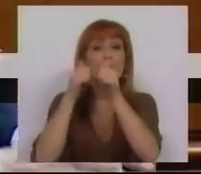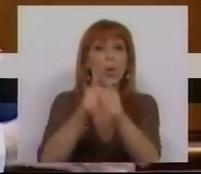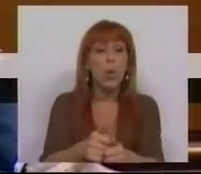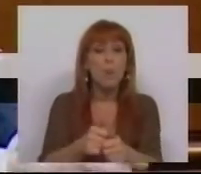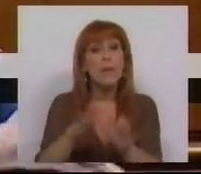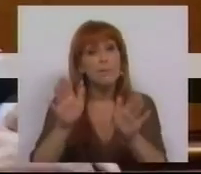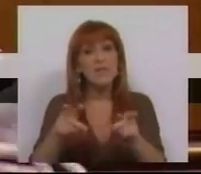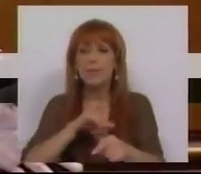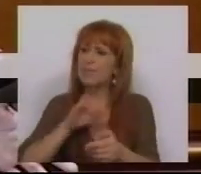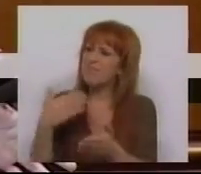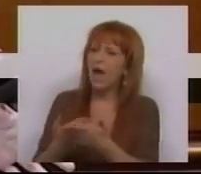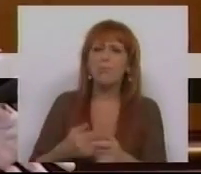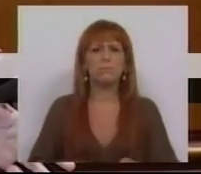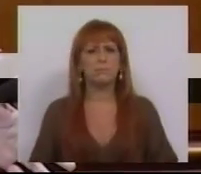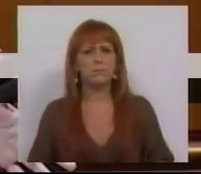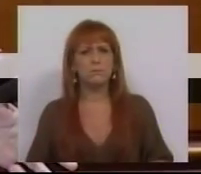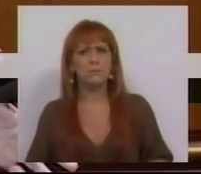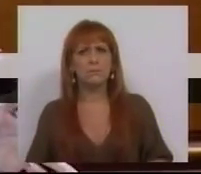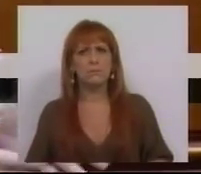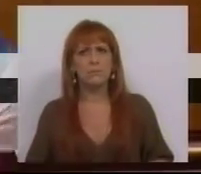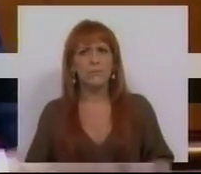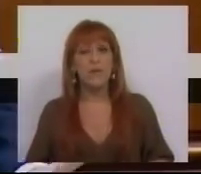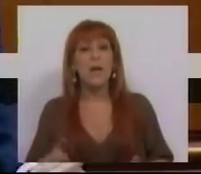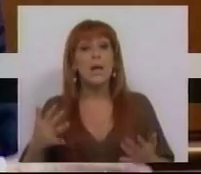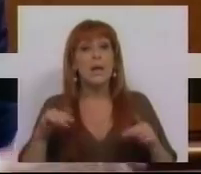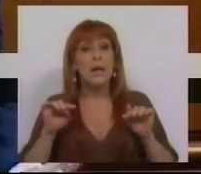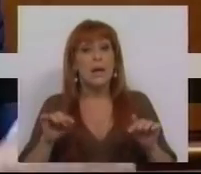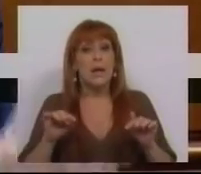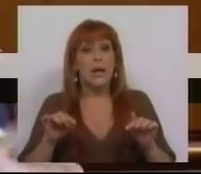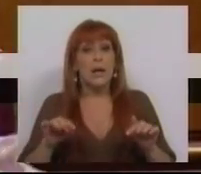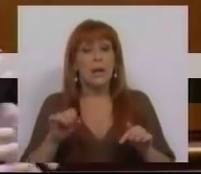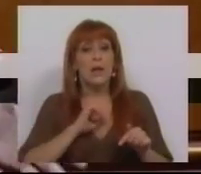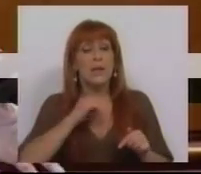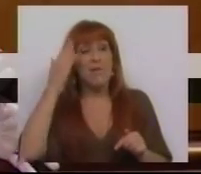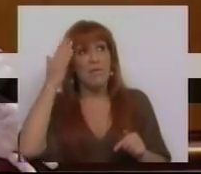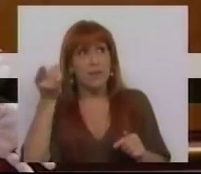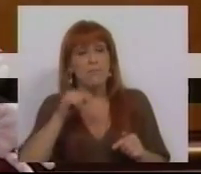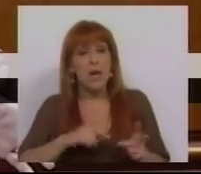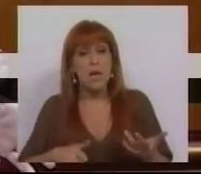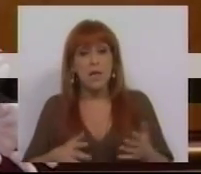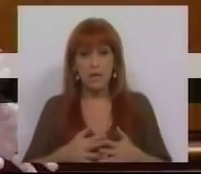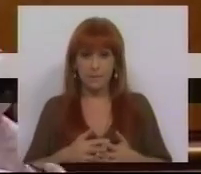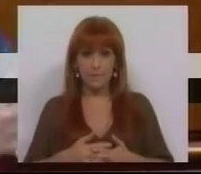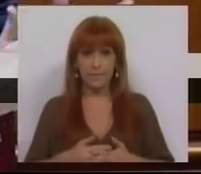cumpre deve ser premiado. Mas essa é a nossa perspectiva também.